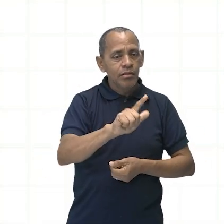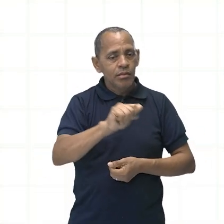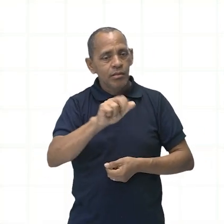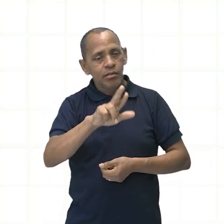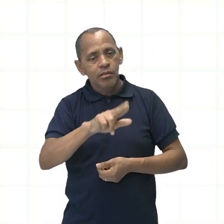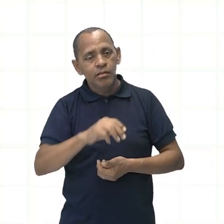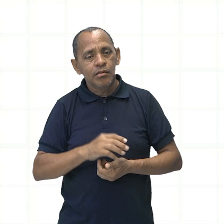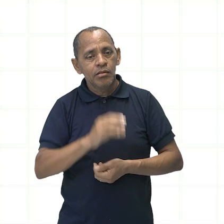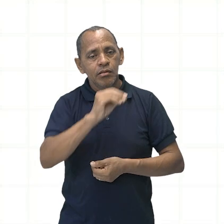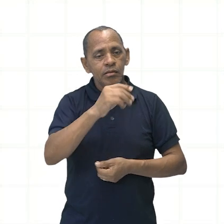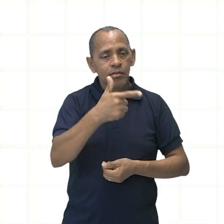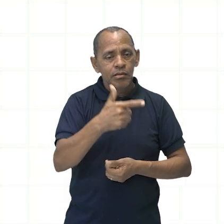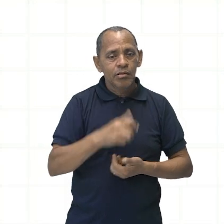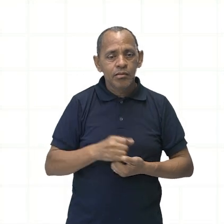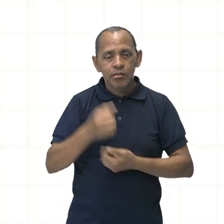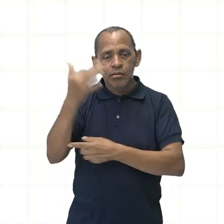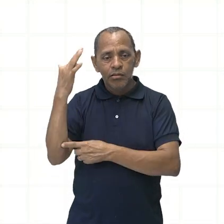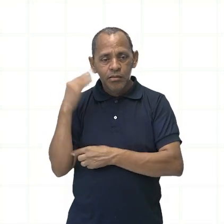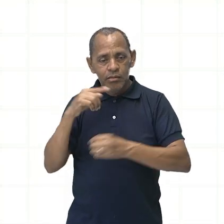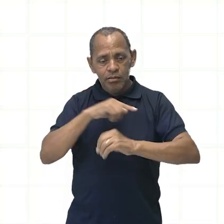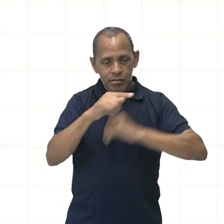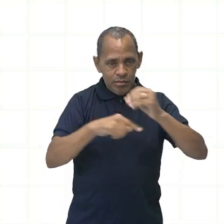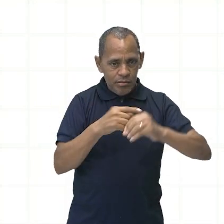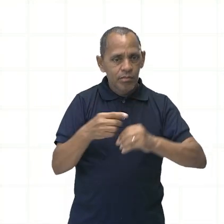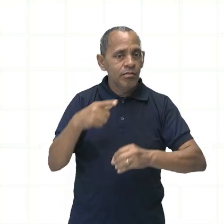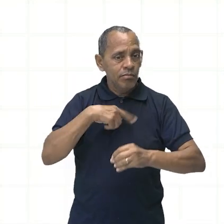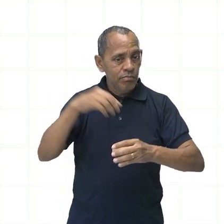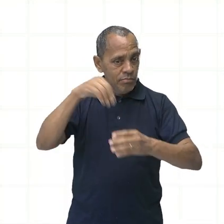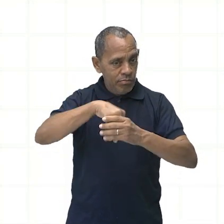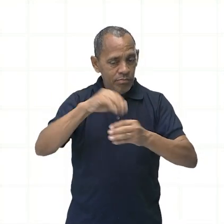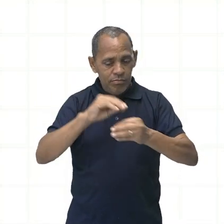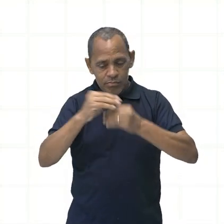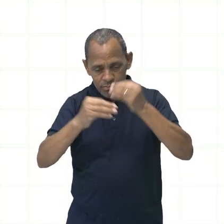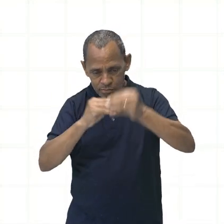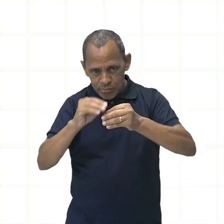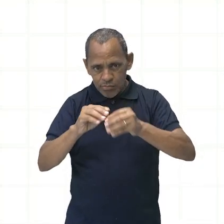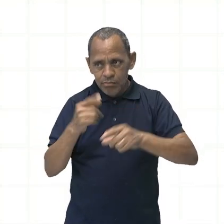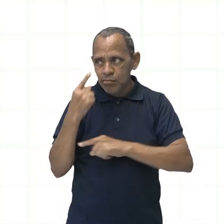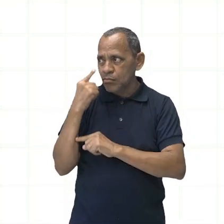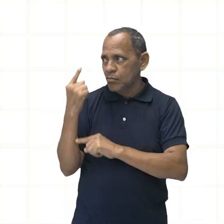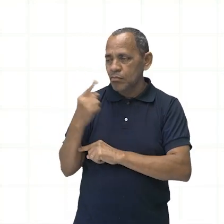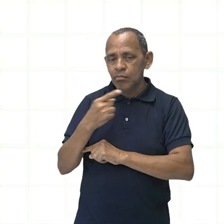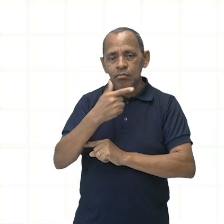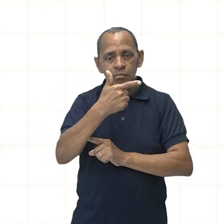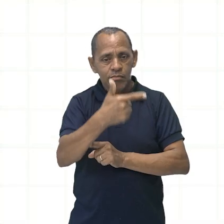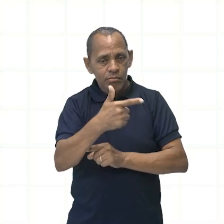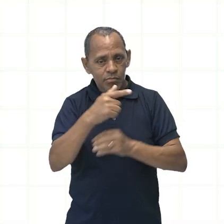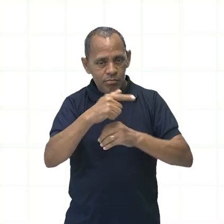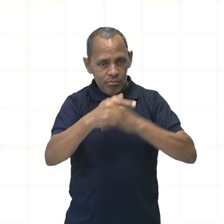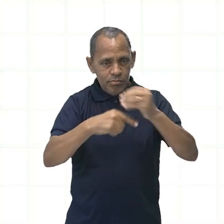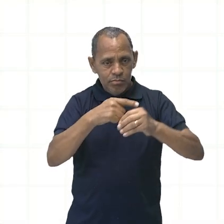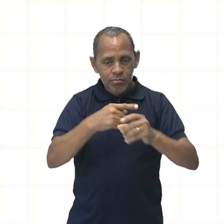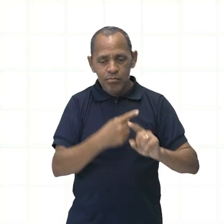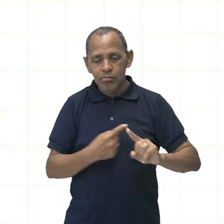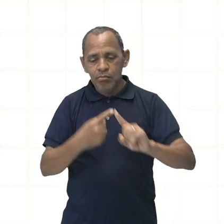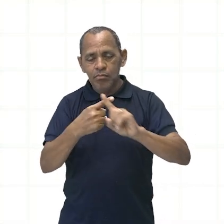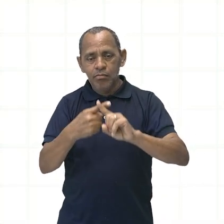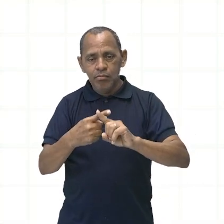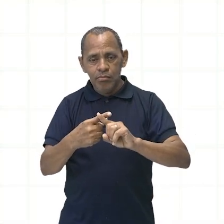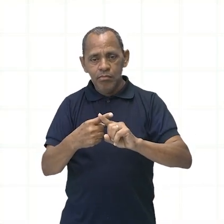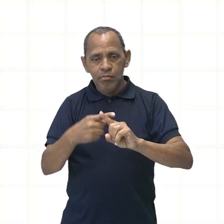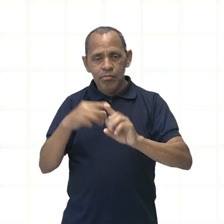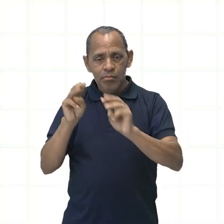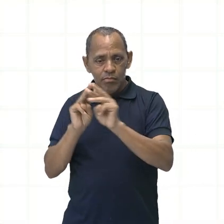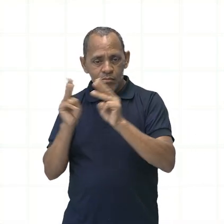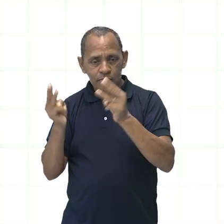do oxigênio, a quantidade de átomos presentes na molécula, que está aqui, 2 átomos, vezes a